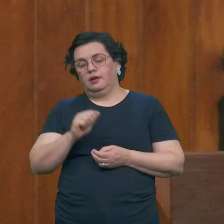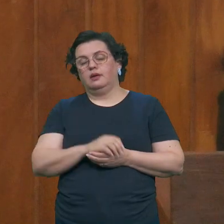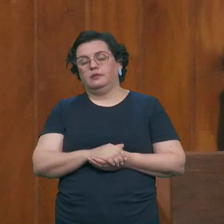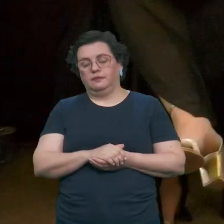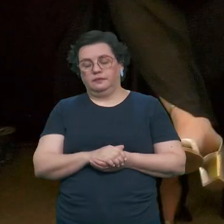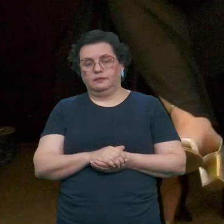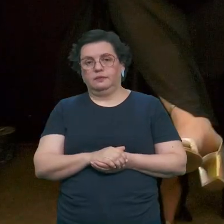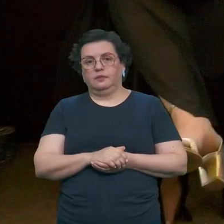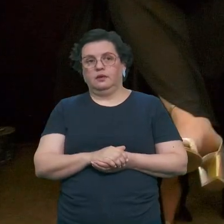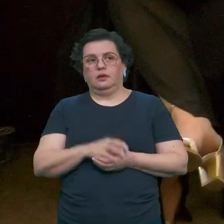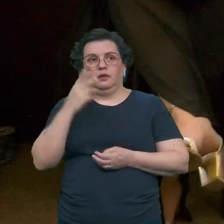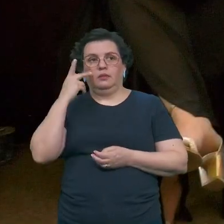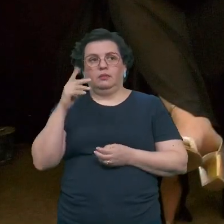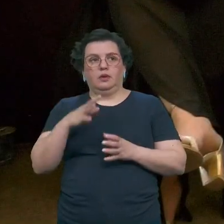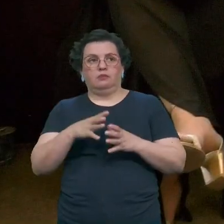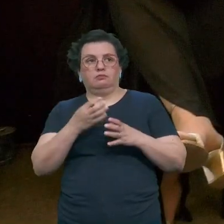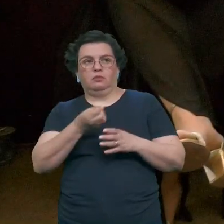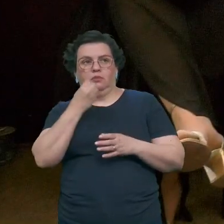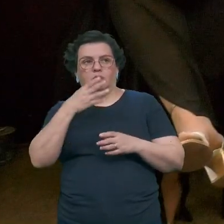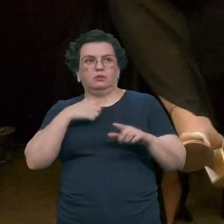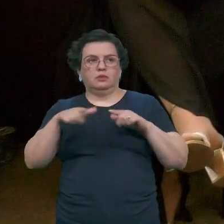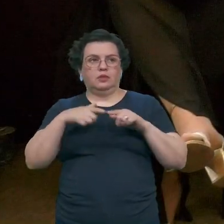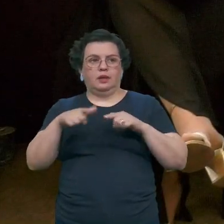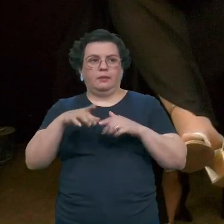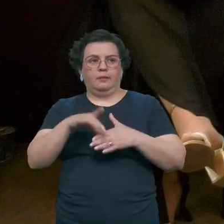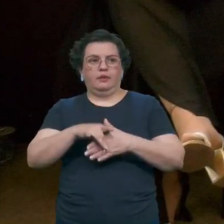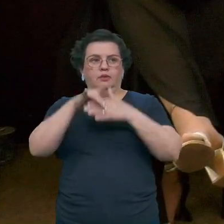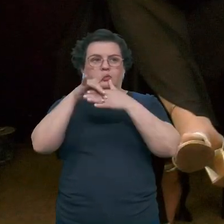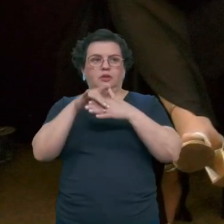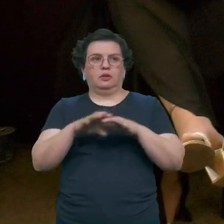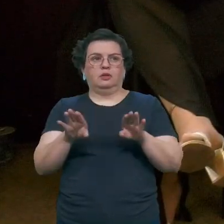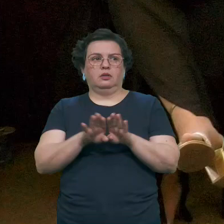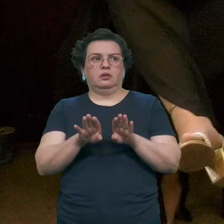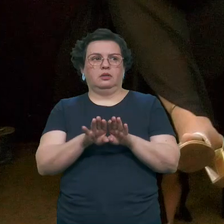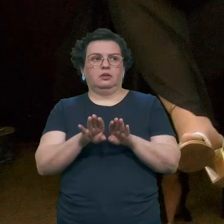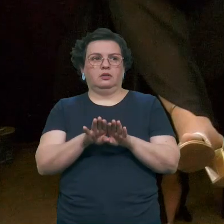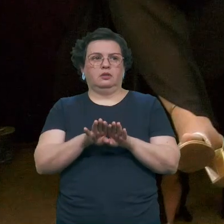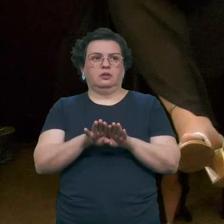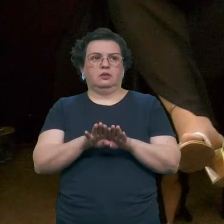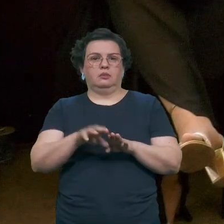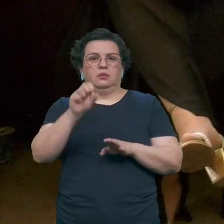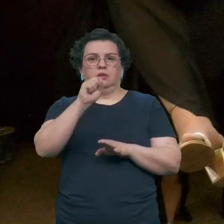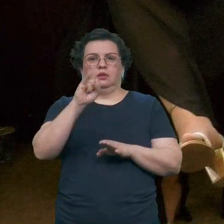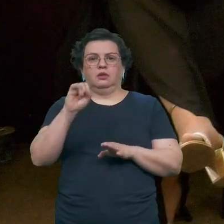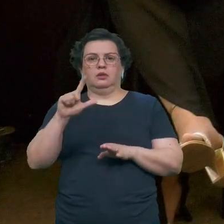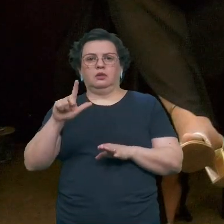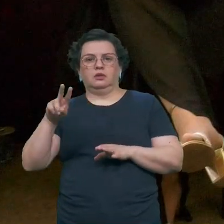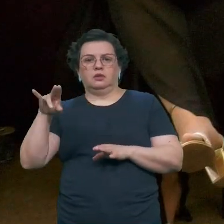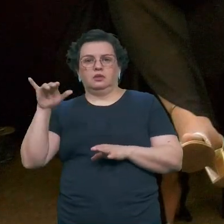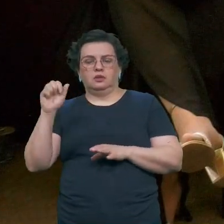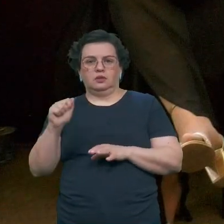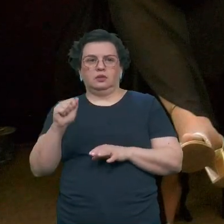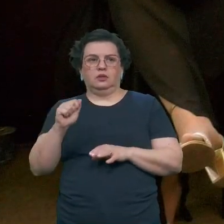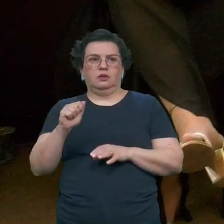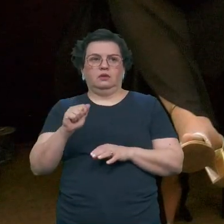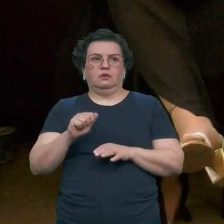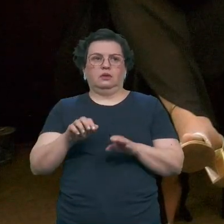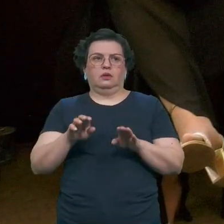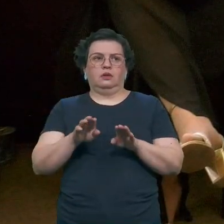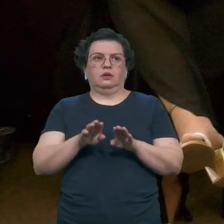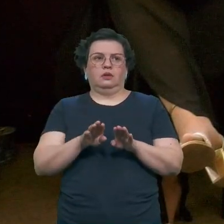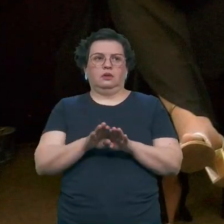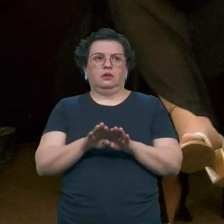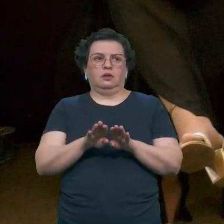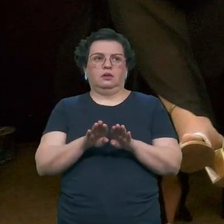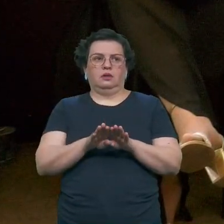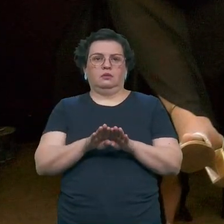também pelo grande trabalho como liderança, cumprimentar a Silvia Helena, Vívia de Almeida